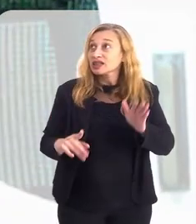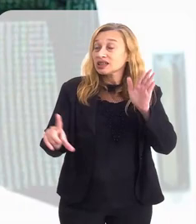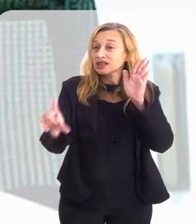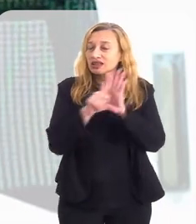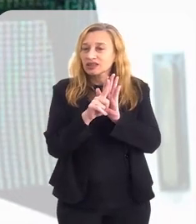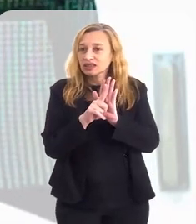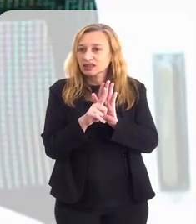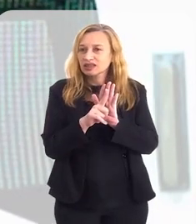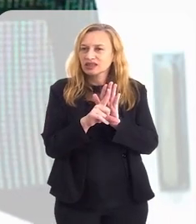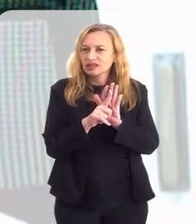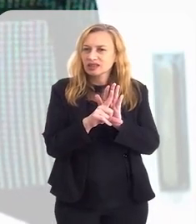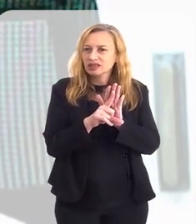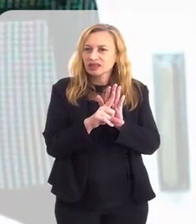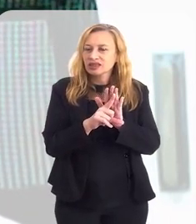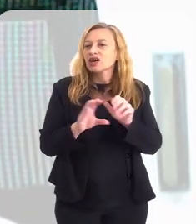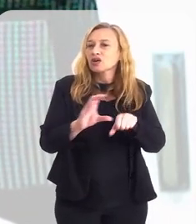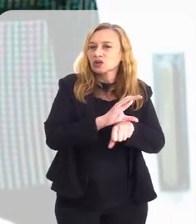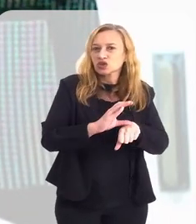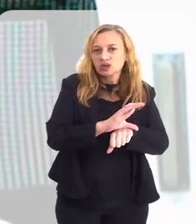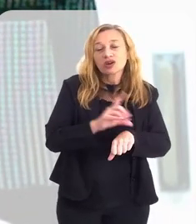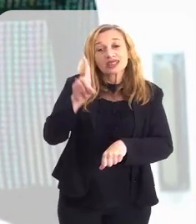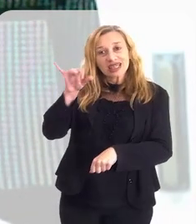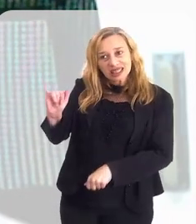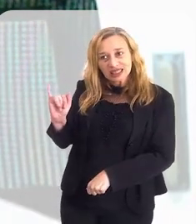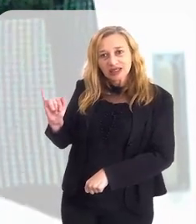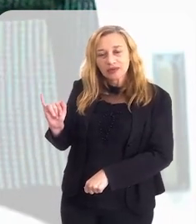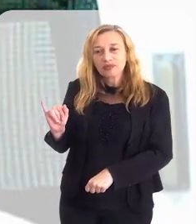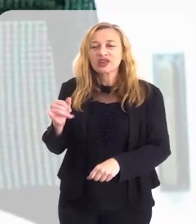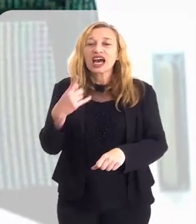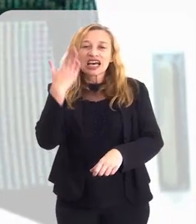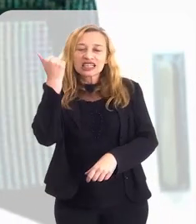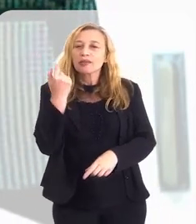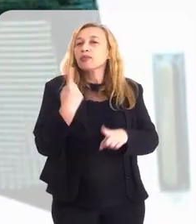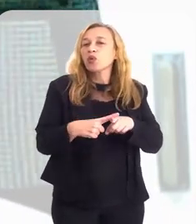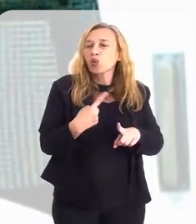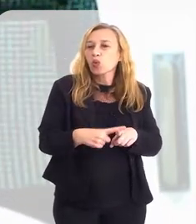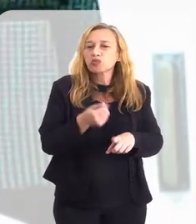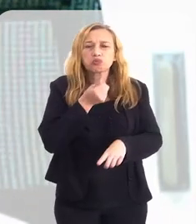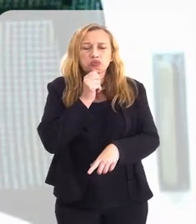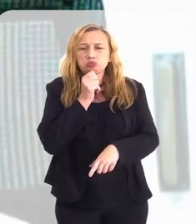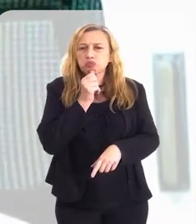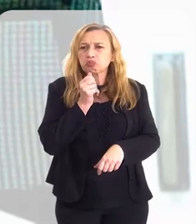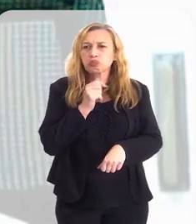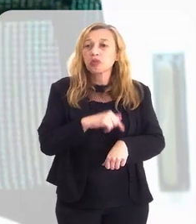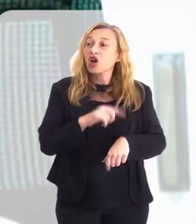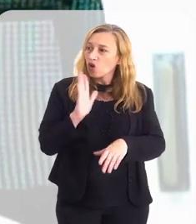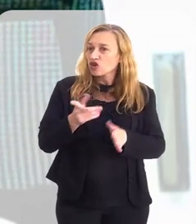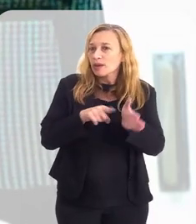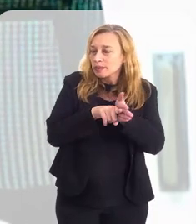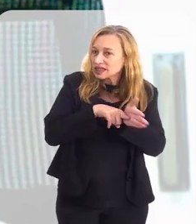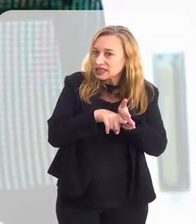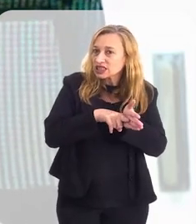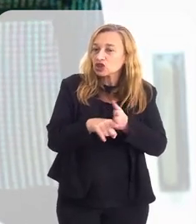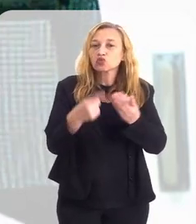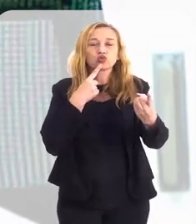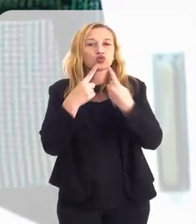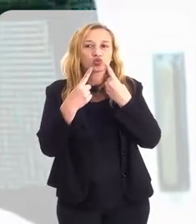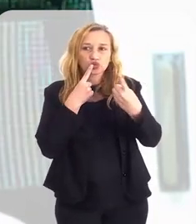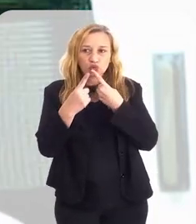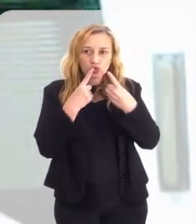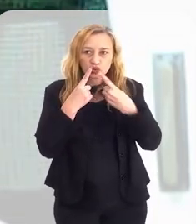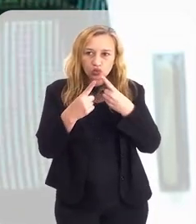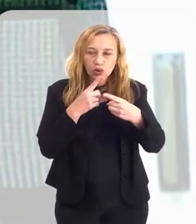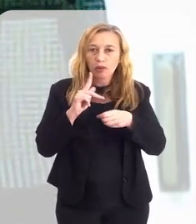que está em total consonância com a Constituição, Daniel. Sabe por quê? Em nenhum momento, estou dizendo isso porque eu fiz essa pesquisa. Eu participei